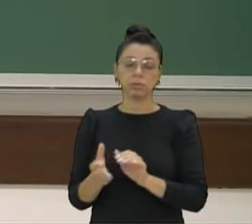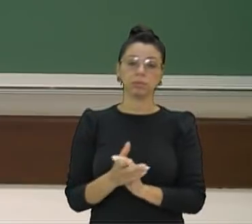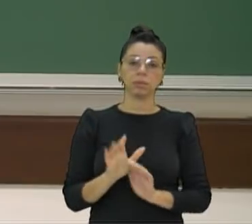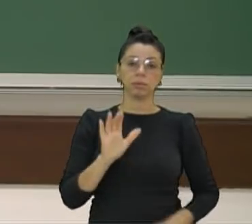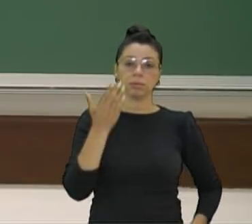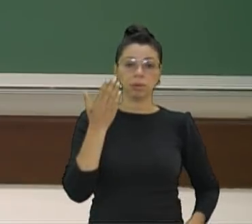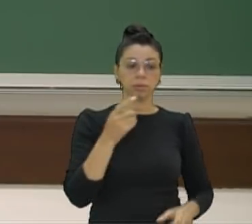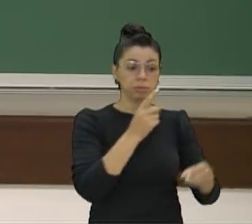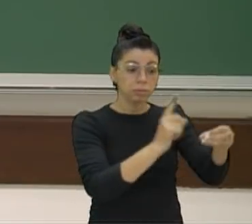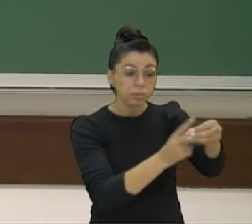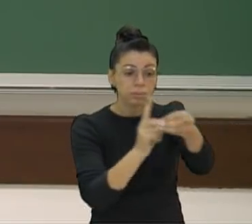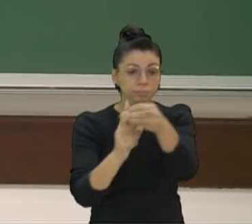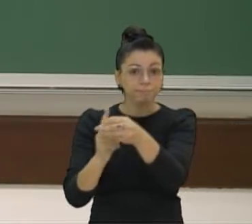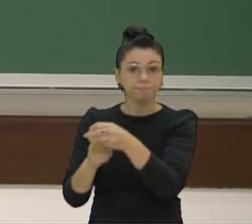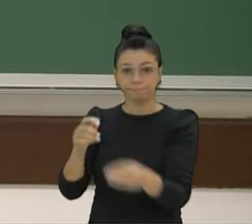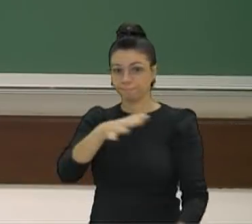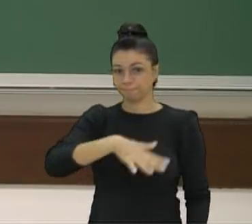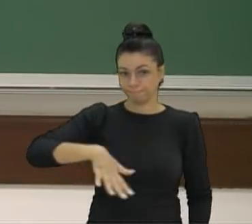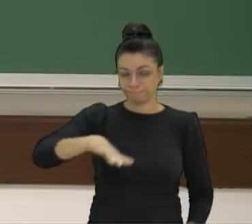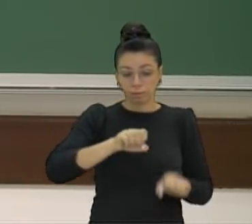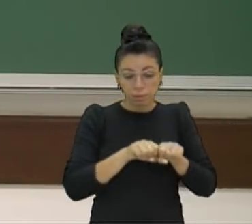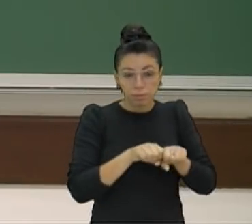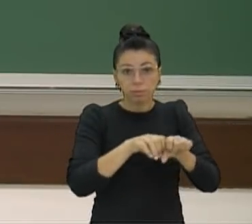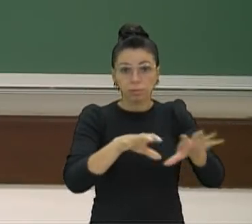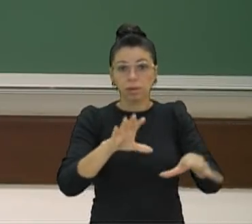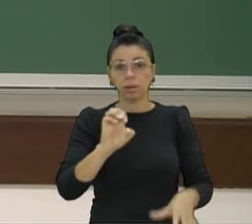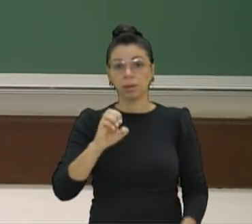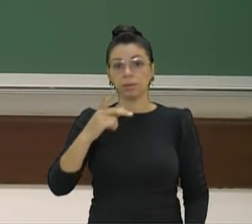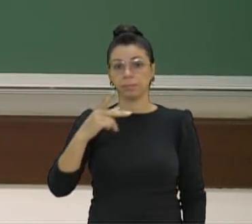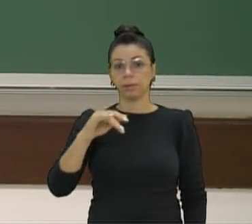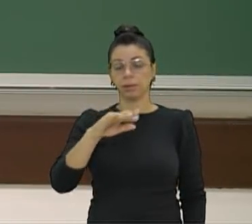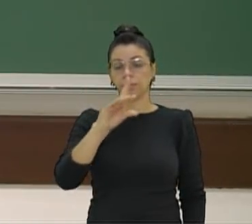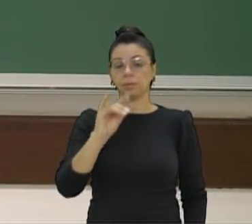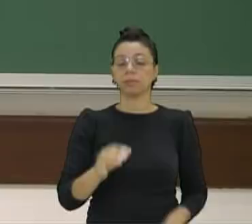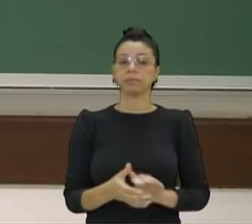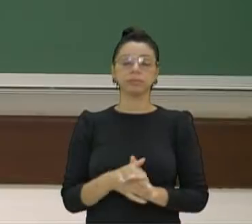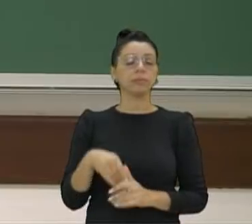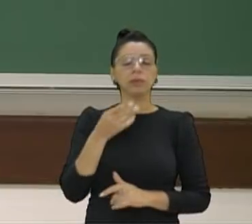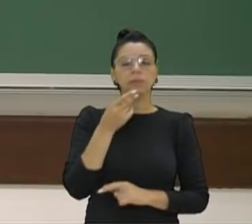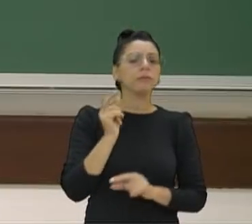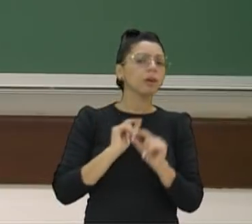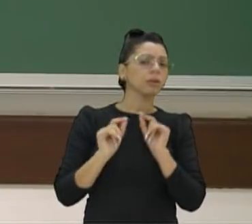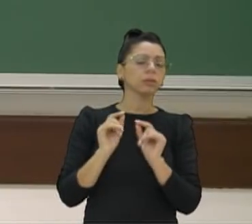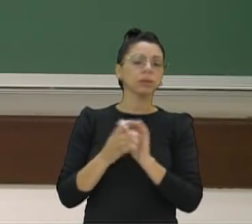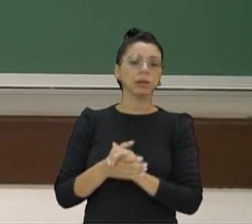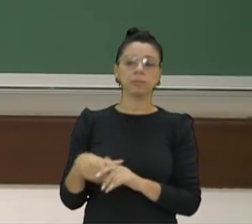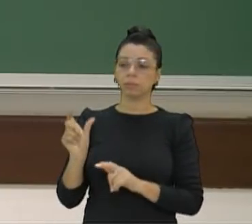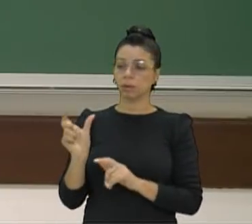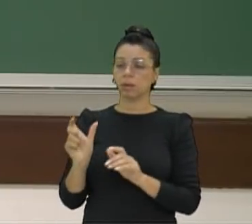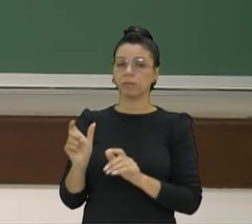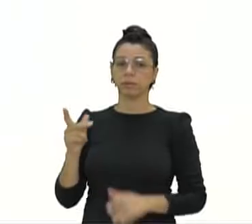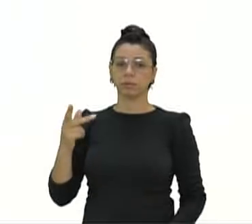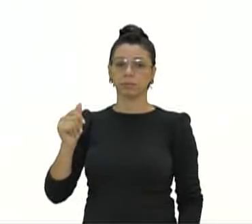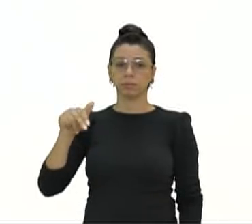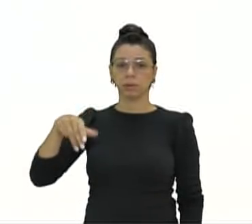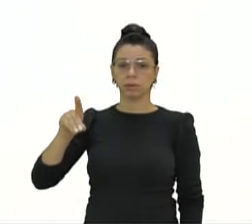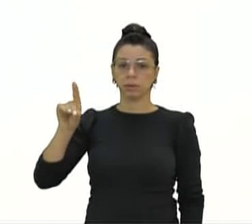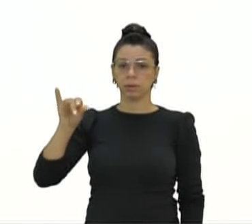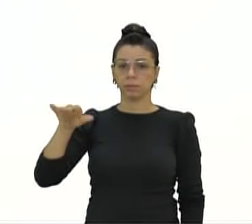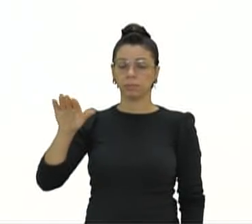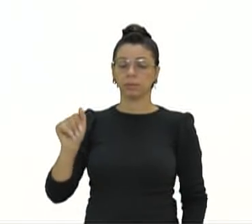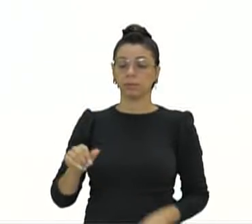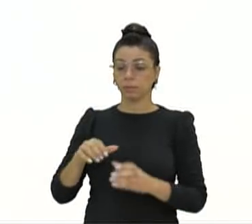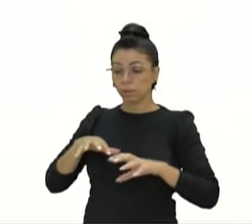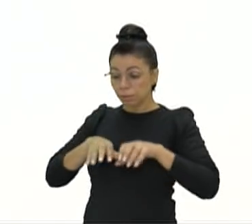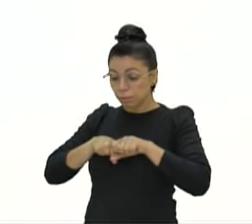acontecendo em regiões diferentes. Isso é uma epidemia. E quando que a gente fala em pandemia? Quando ela é uma epidemia em